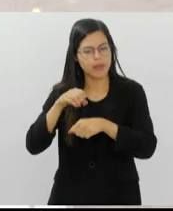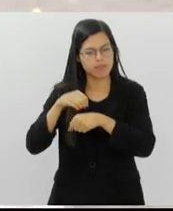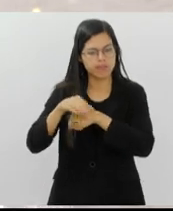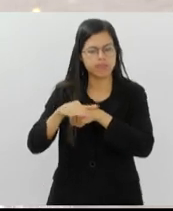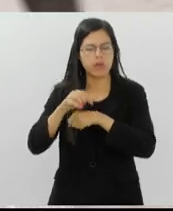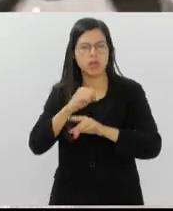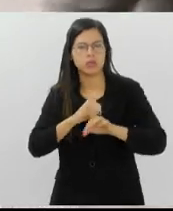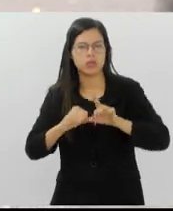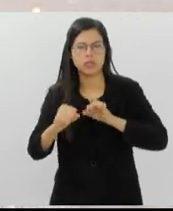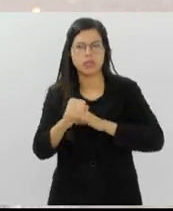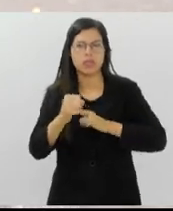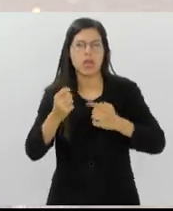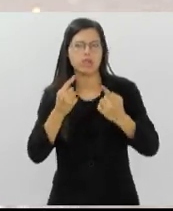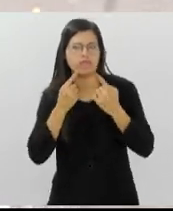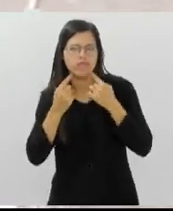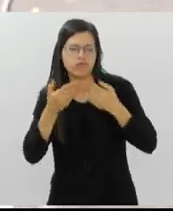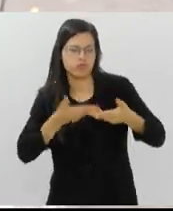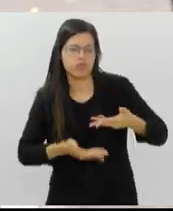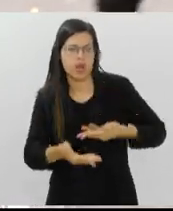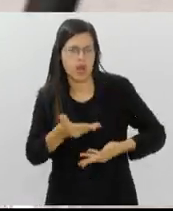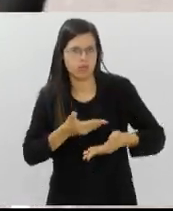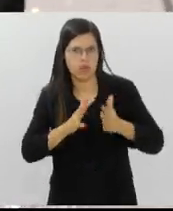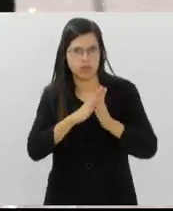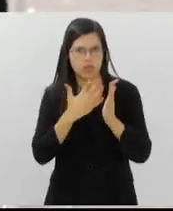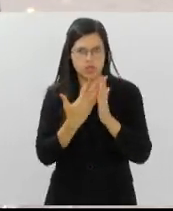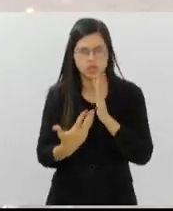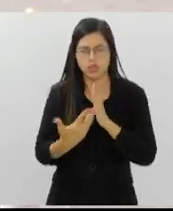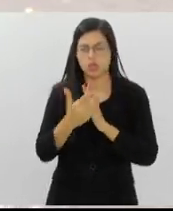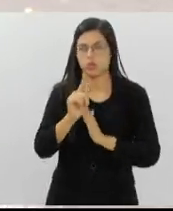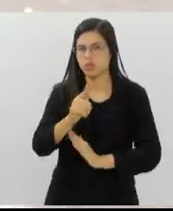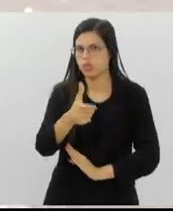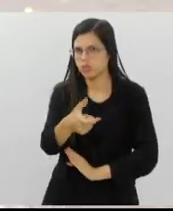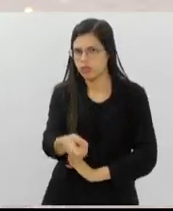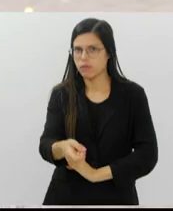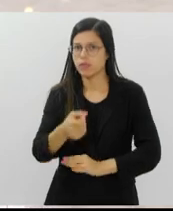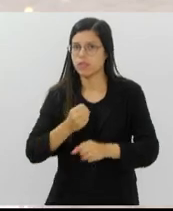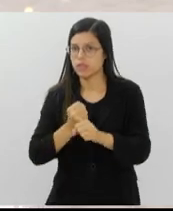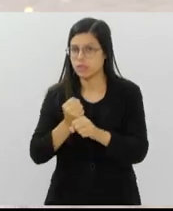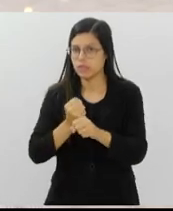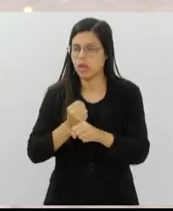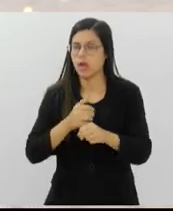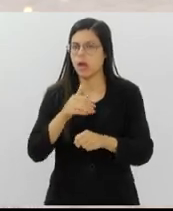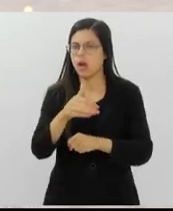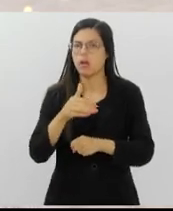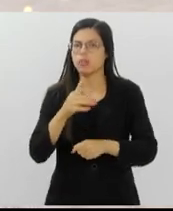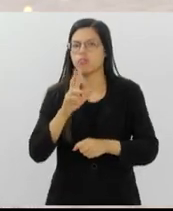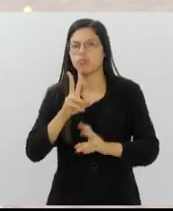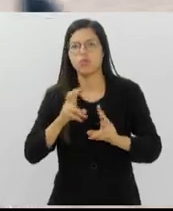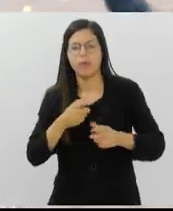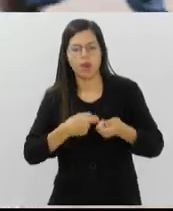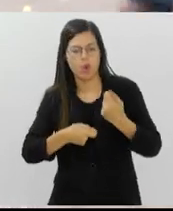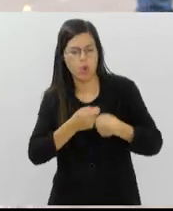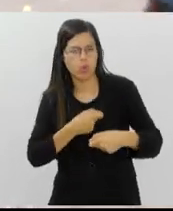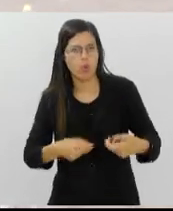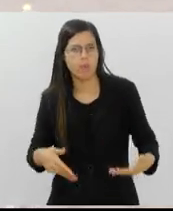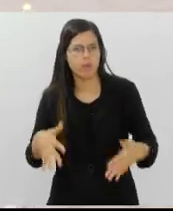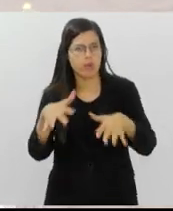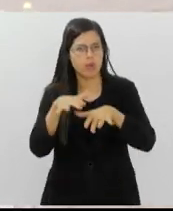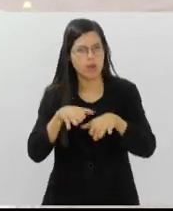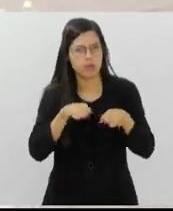em diálogo com essa agenda do G20. Então, esse ano, para a gente, por exemplo, a questão de economias inclusivas,